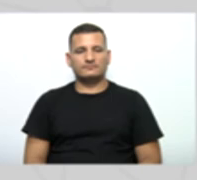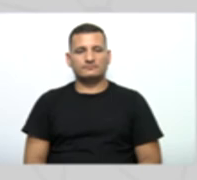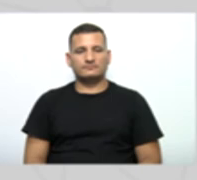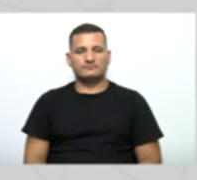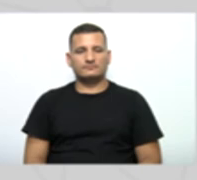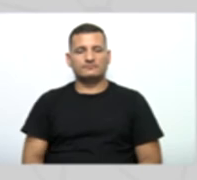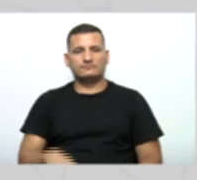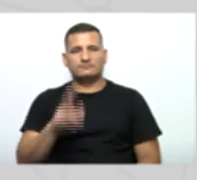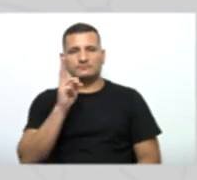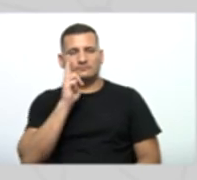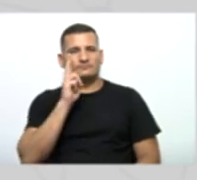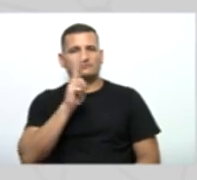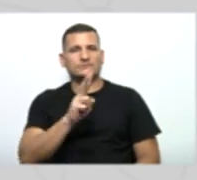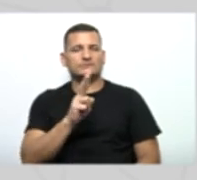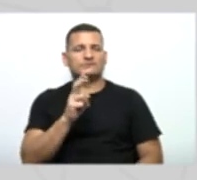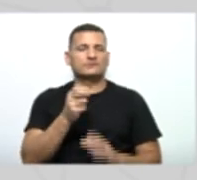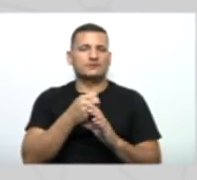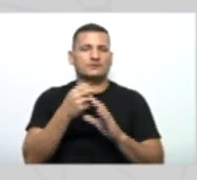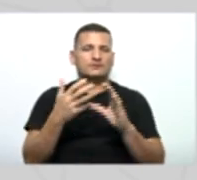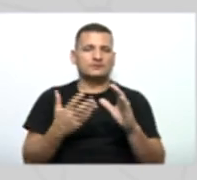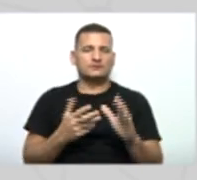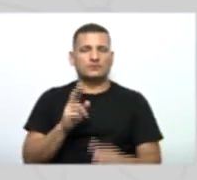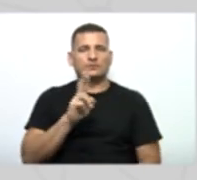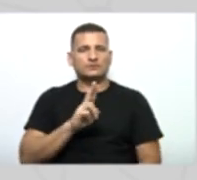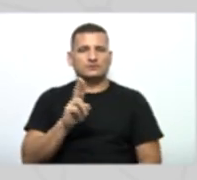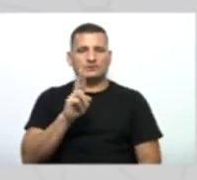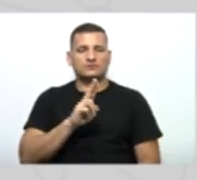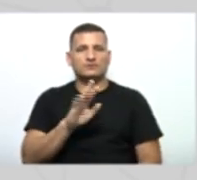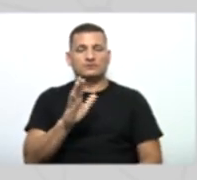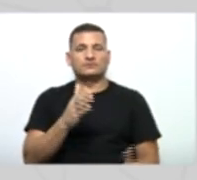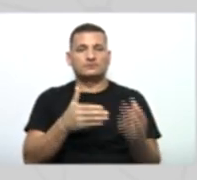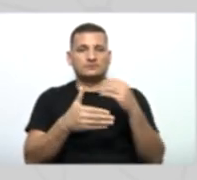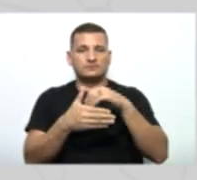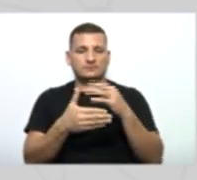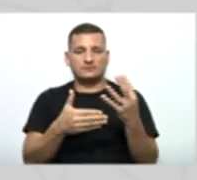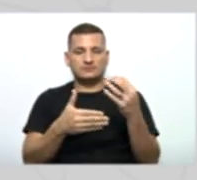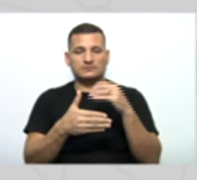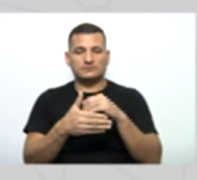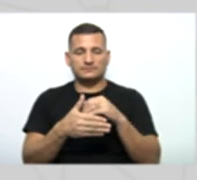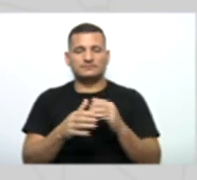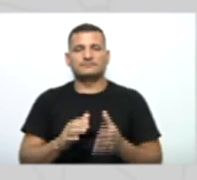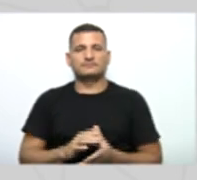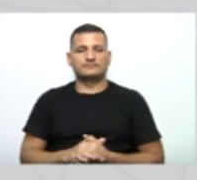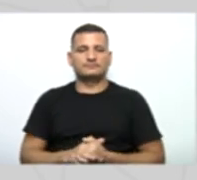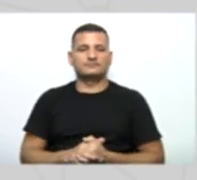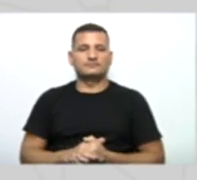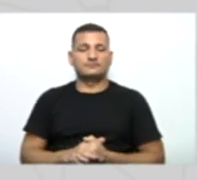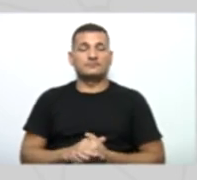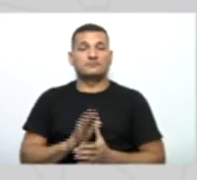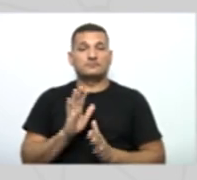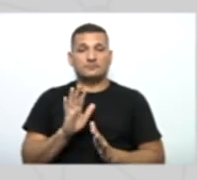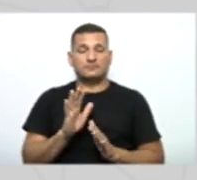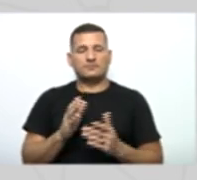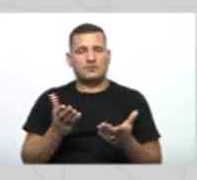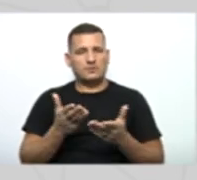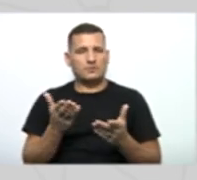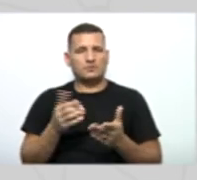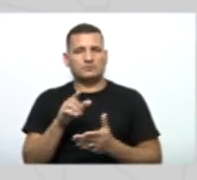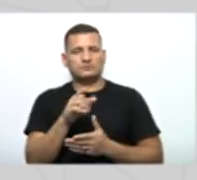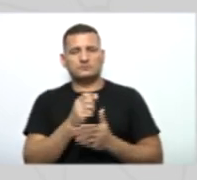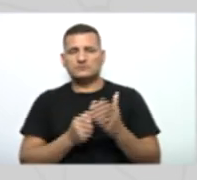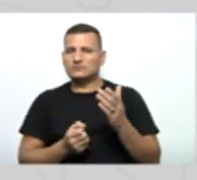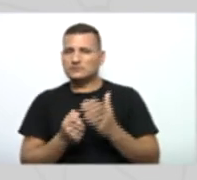Vimos as características da utilização do encapsulamento na linguagem de programação Python. A partir disso, crie um programa